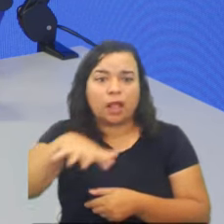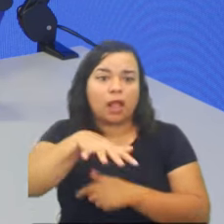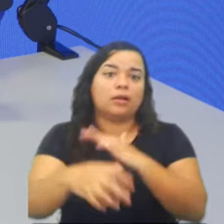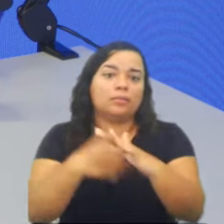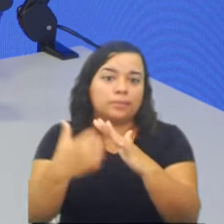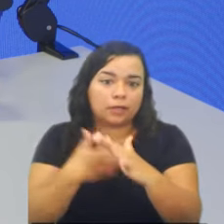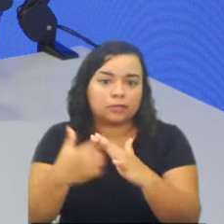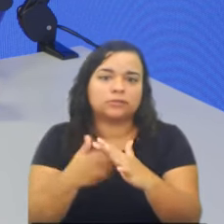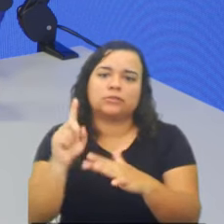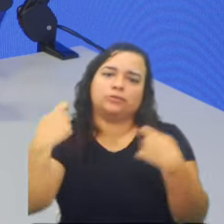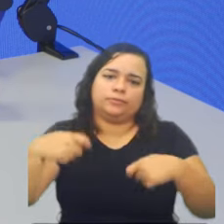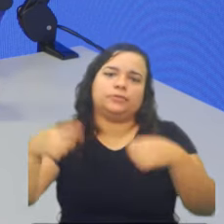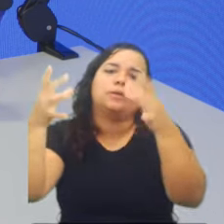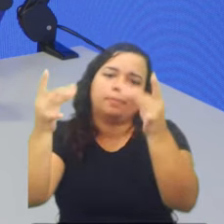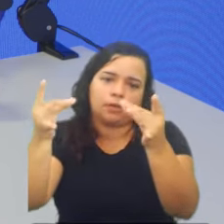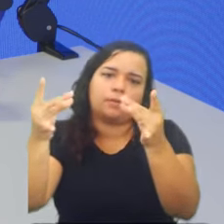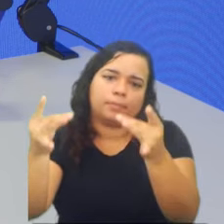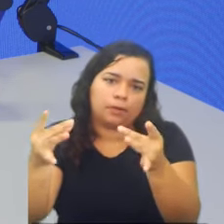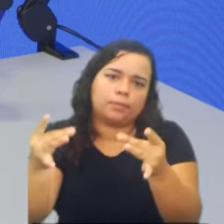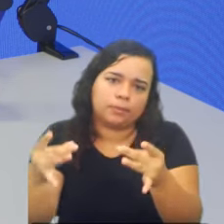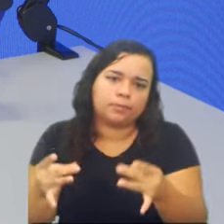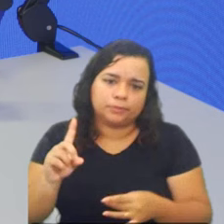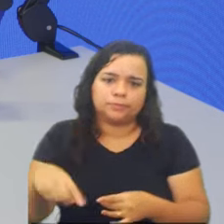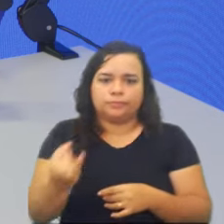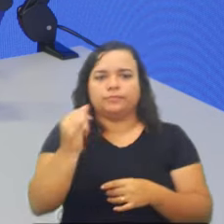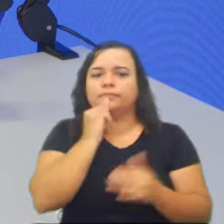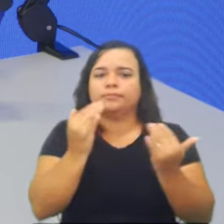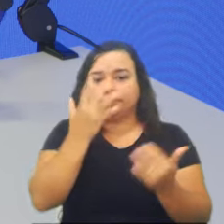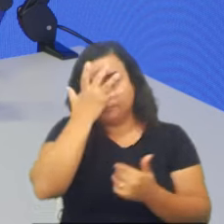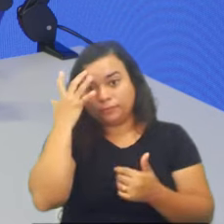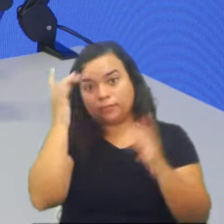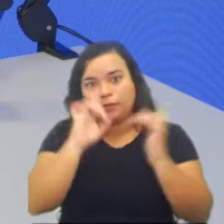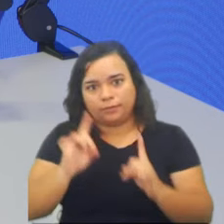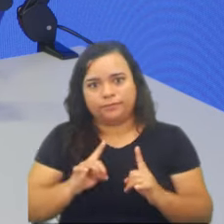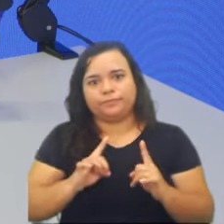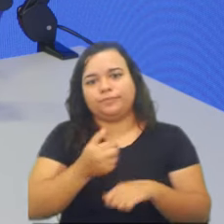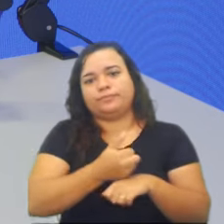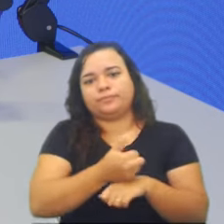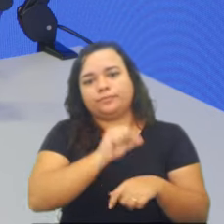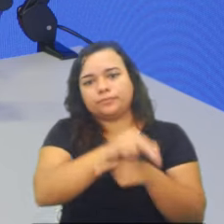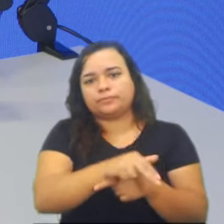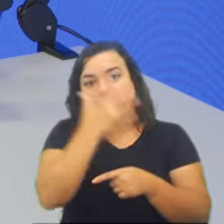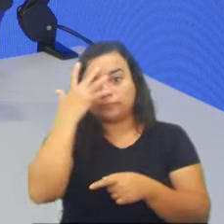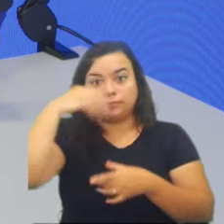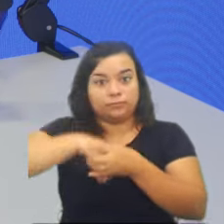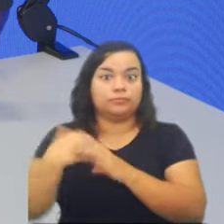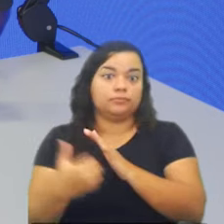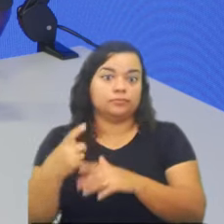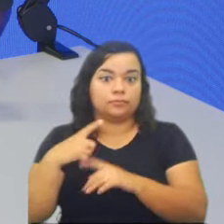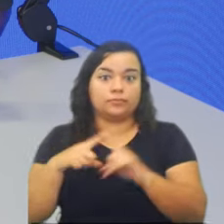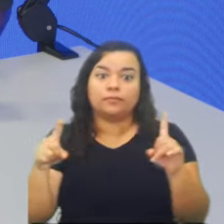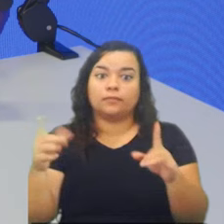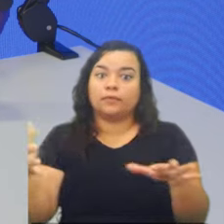mundo corporativo a gente tem como eu disse a exemplo da carreira da pessoa com deficiência pessoa que tá dentro da